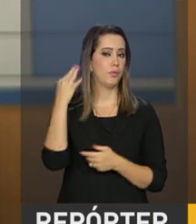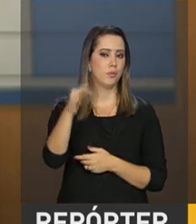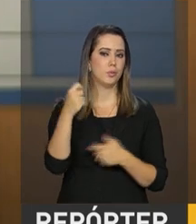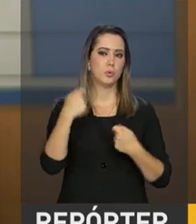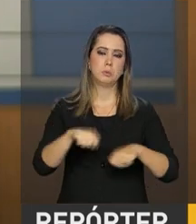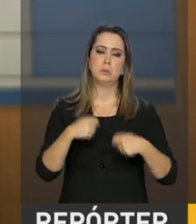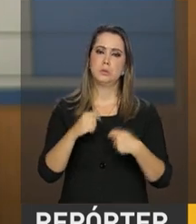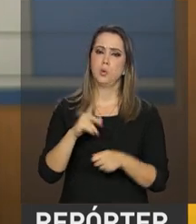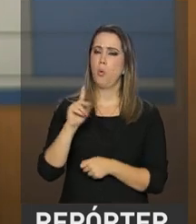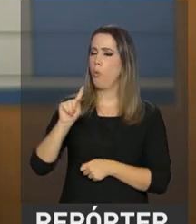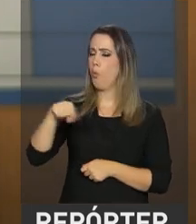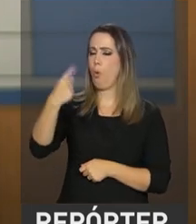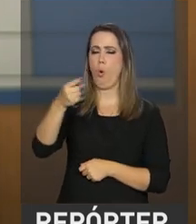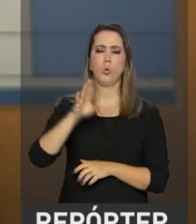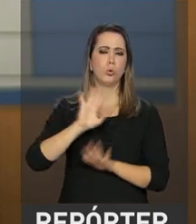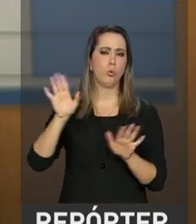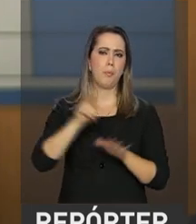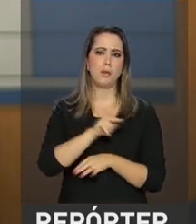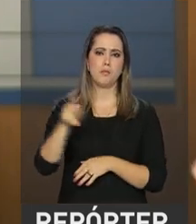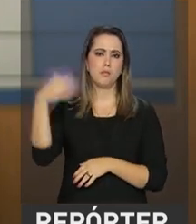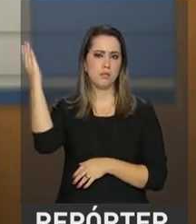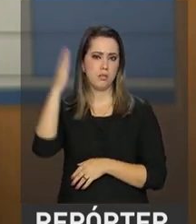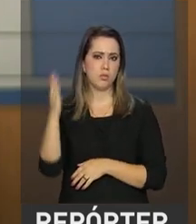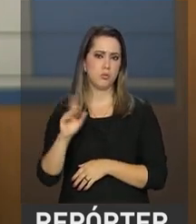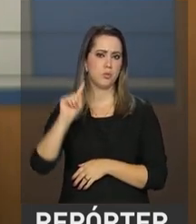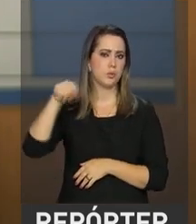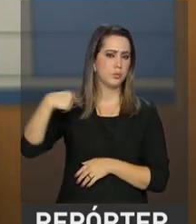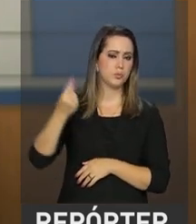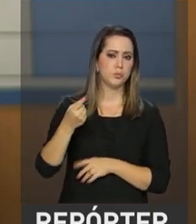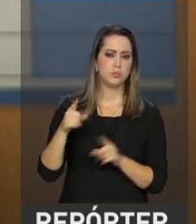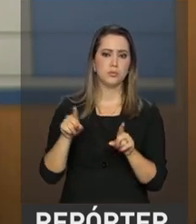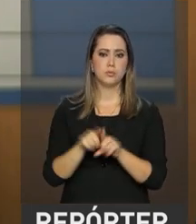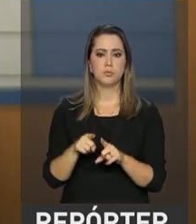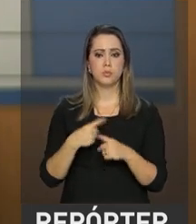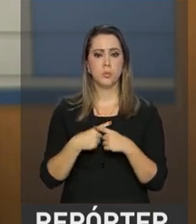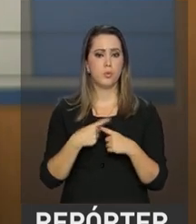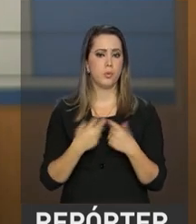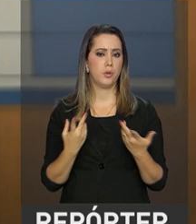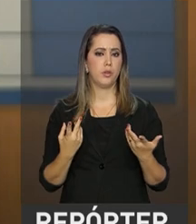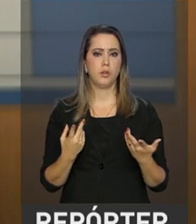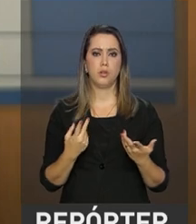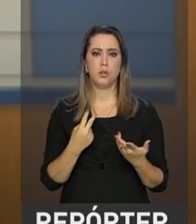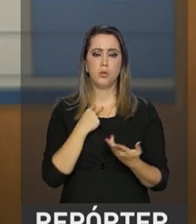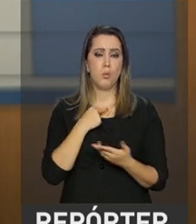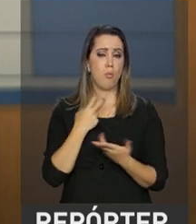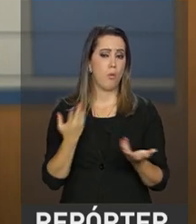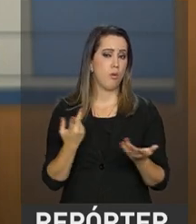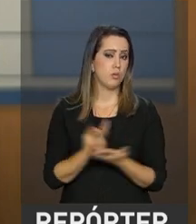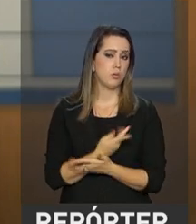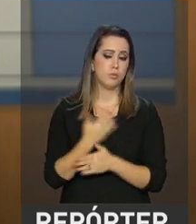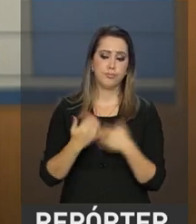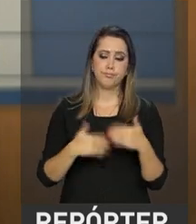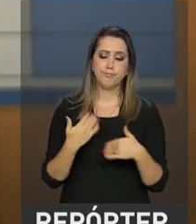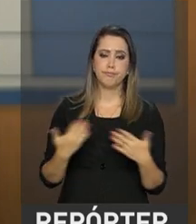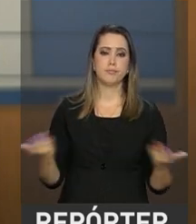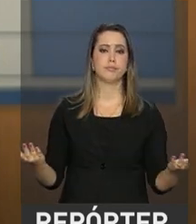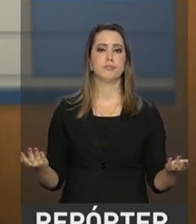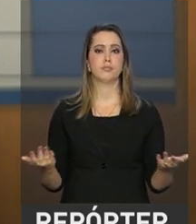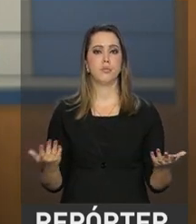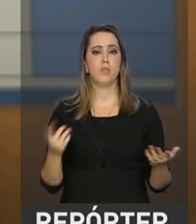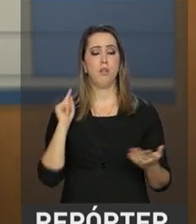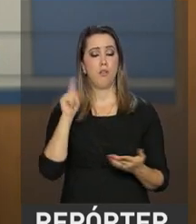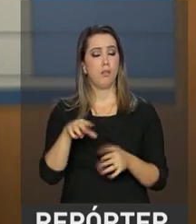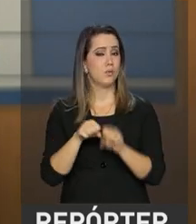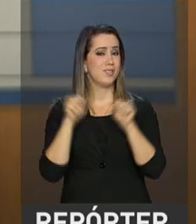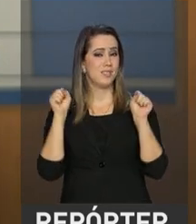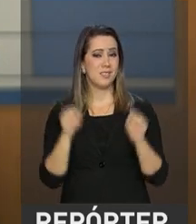depois, pelo outro presidente da República, no próximo mandato, porque não tem jeito de ir adiante assim. O